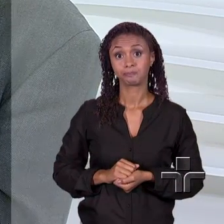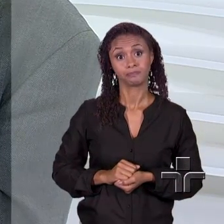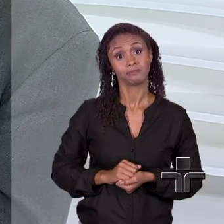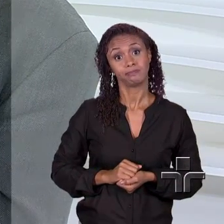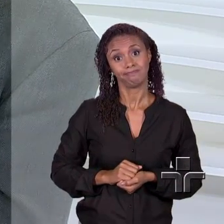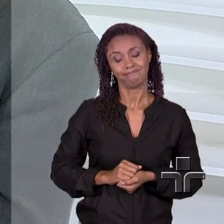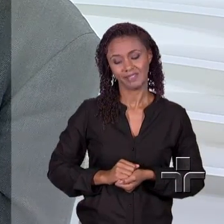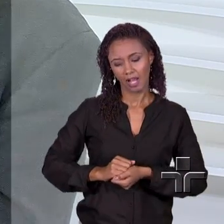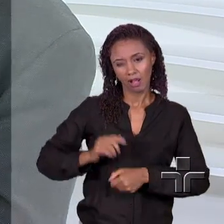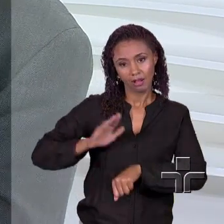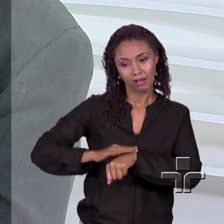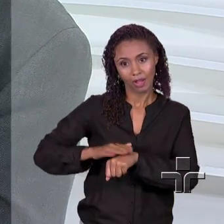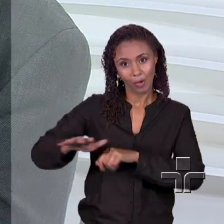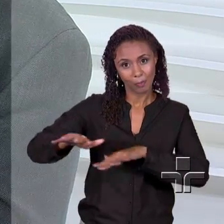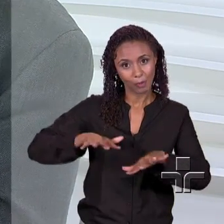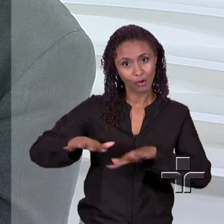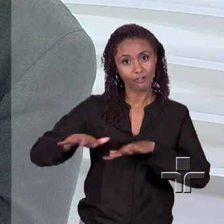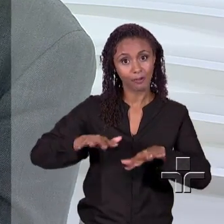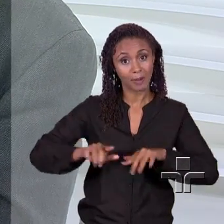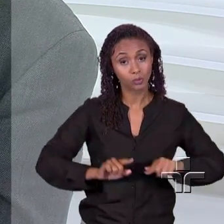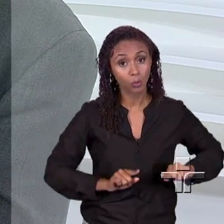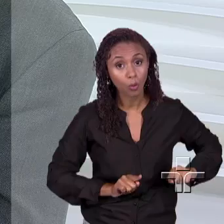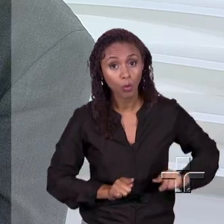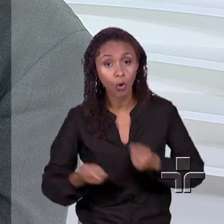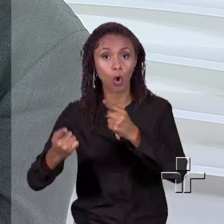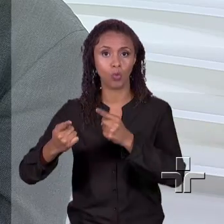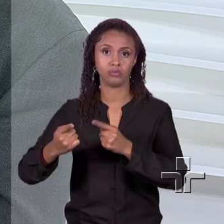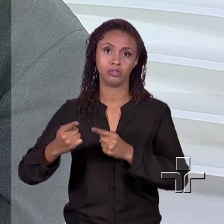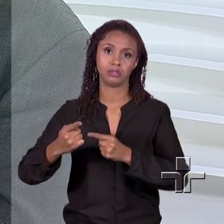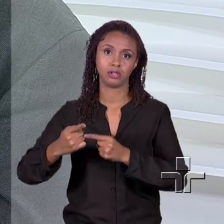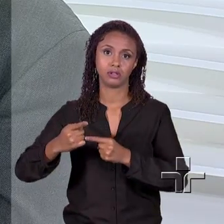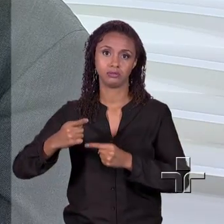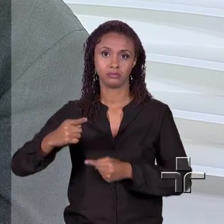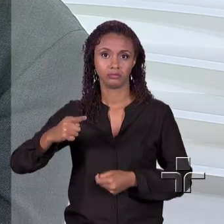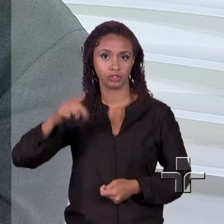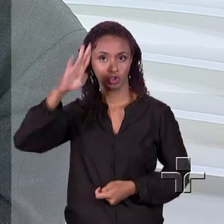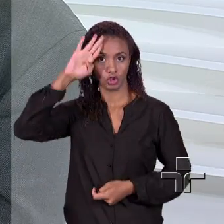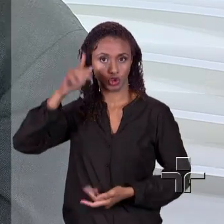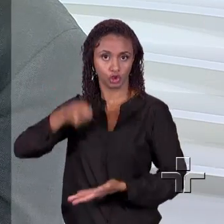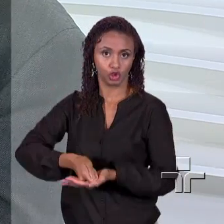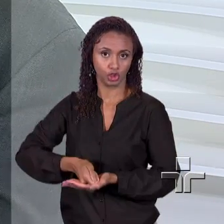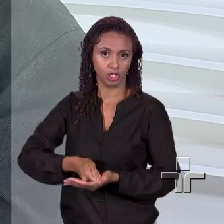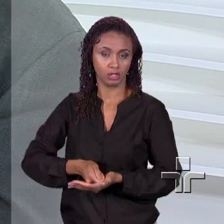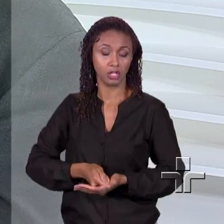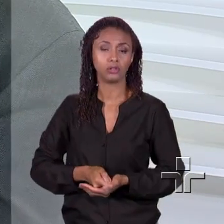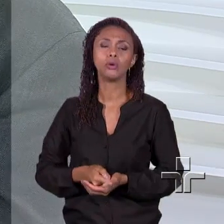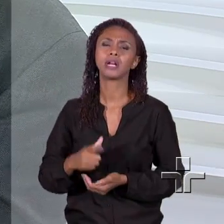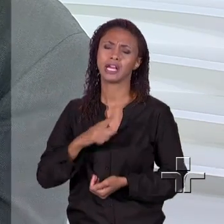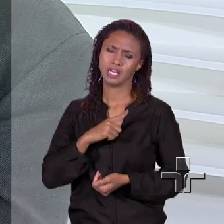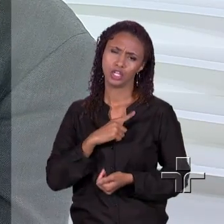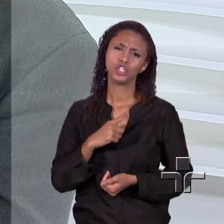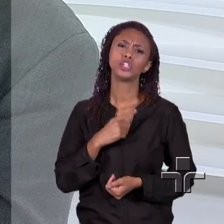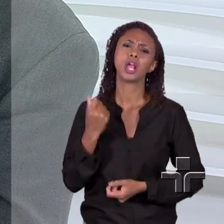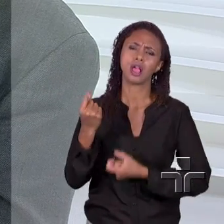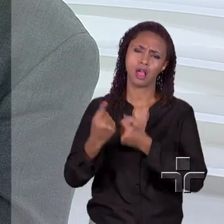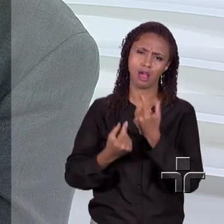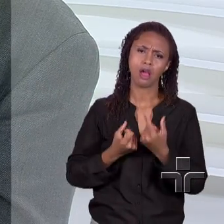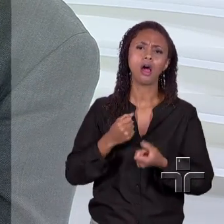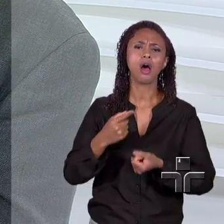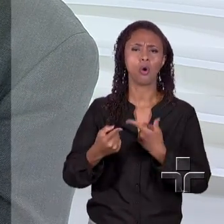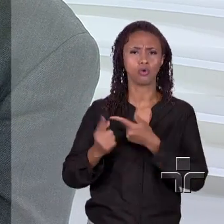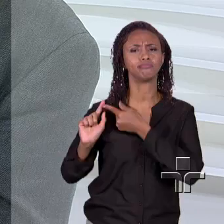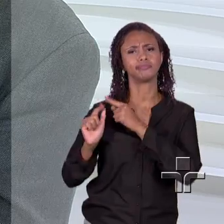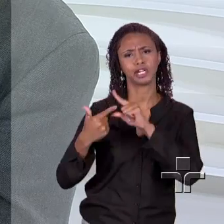no movimento da luta armada contra a ditadura militar, ele realmente adotava certas ideias marxistas tradicionais. E